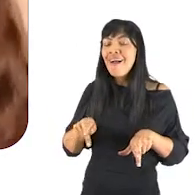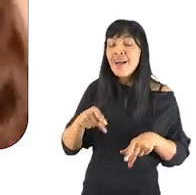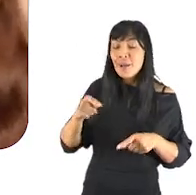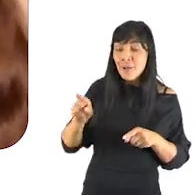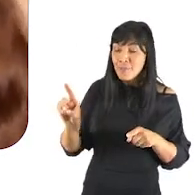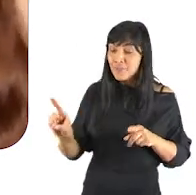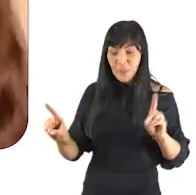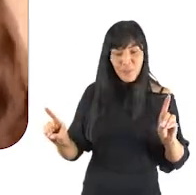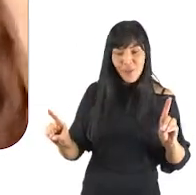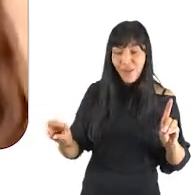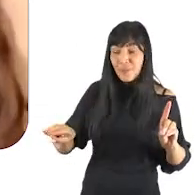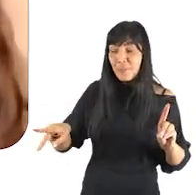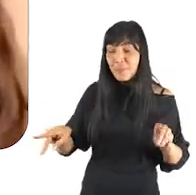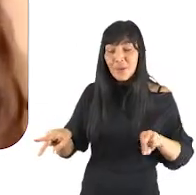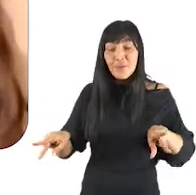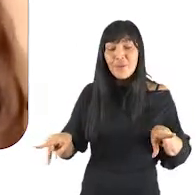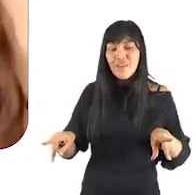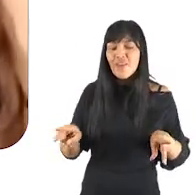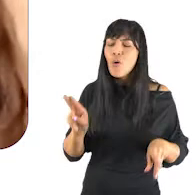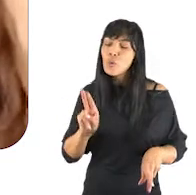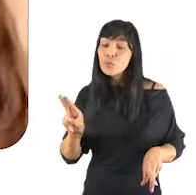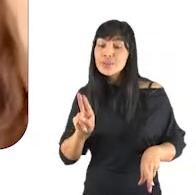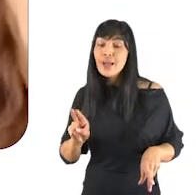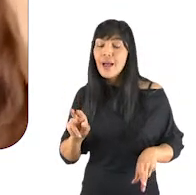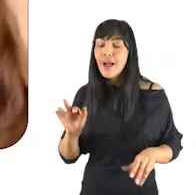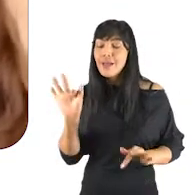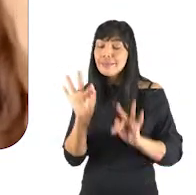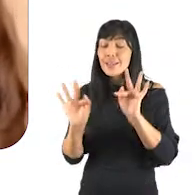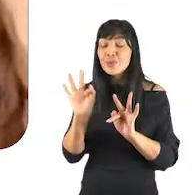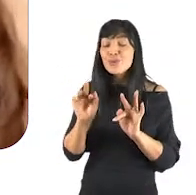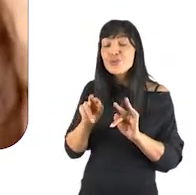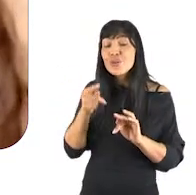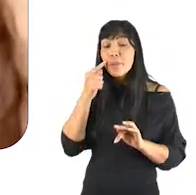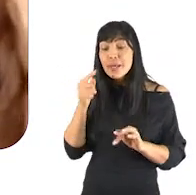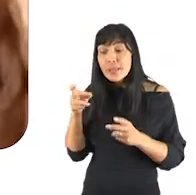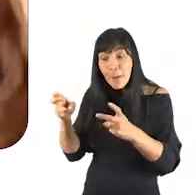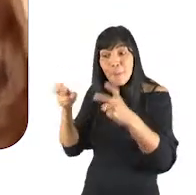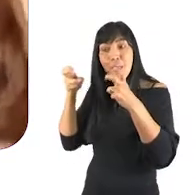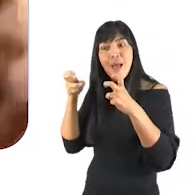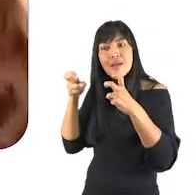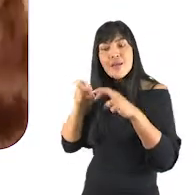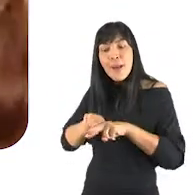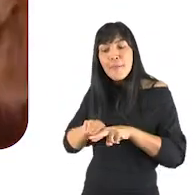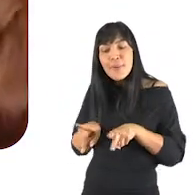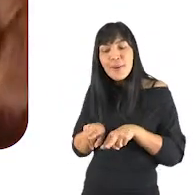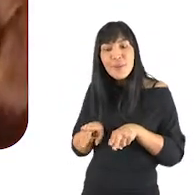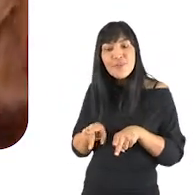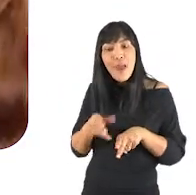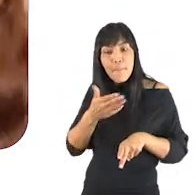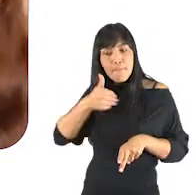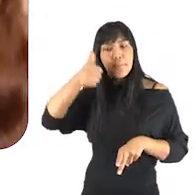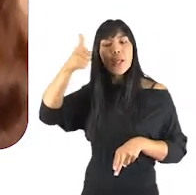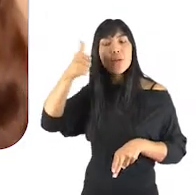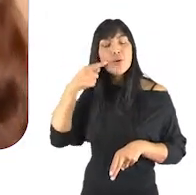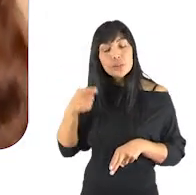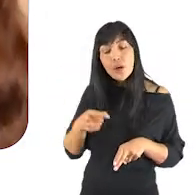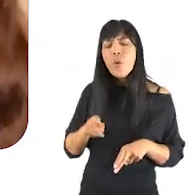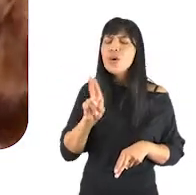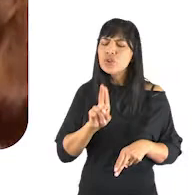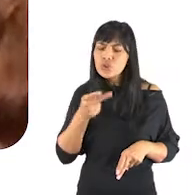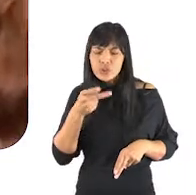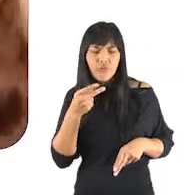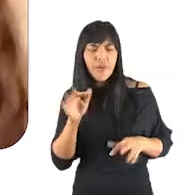outros que vão também utilizar as mesmas tecnologias. Então, nós estamos cada vez mais falando, por exemplo, da